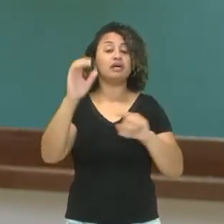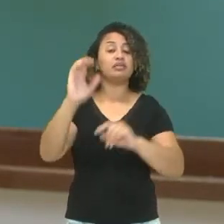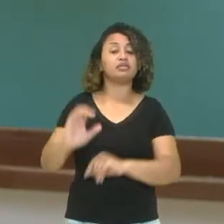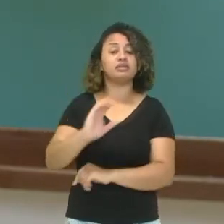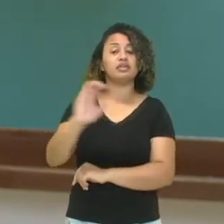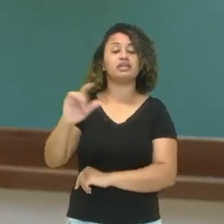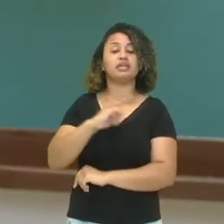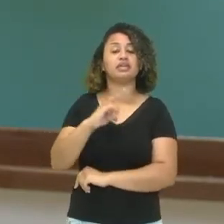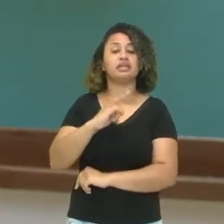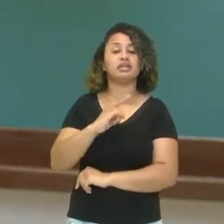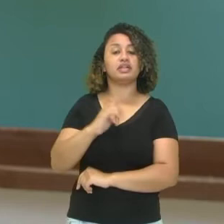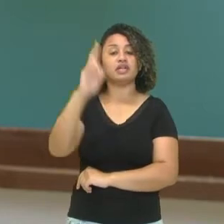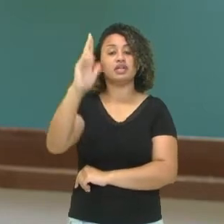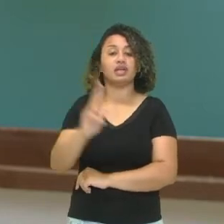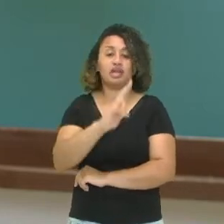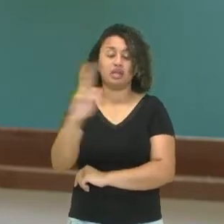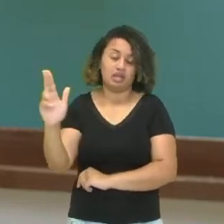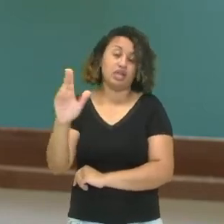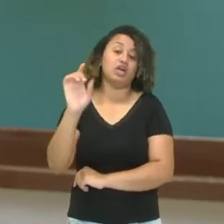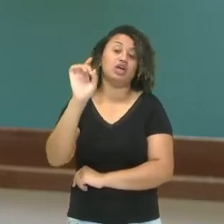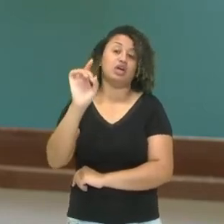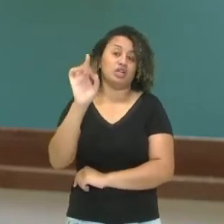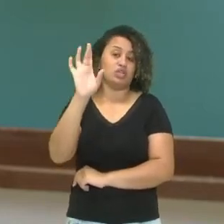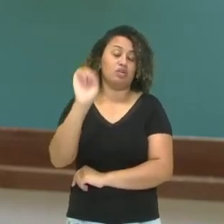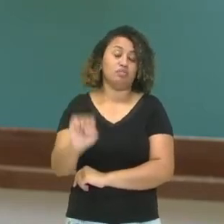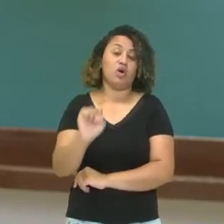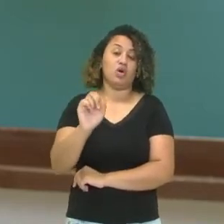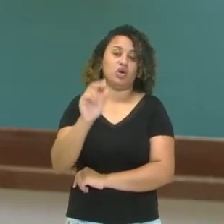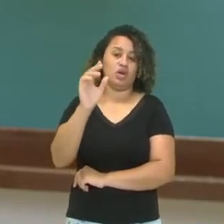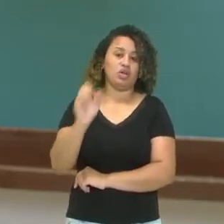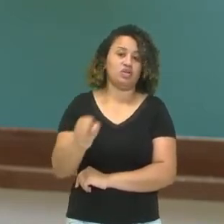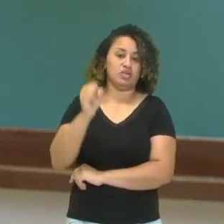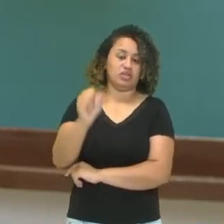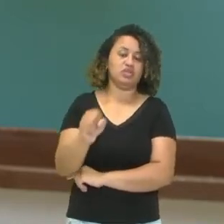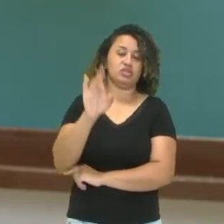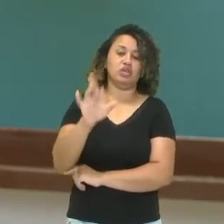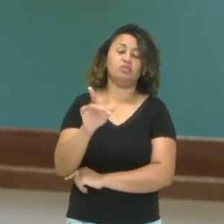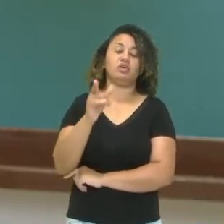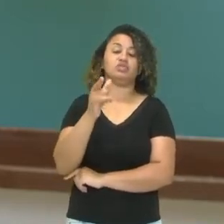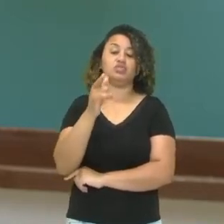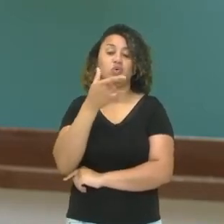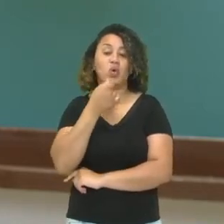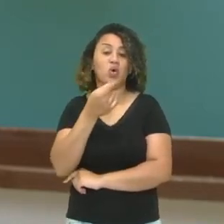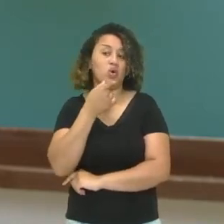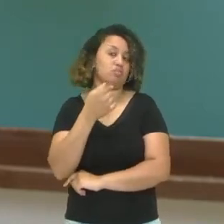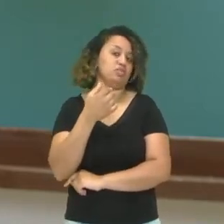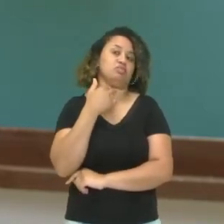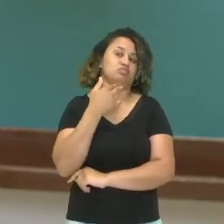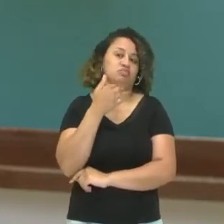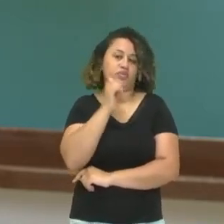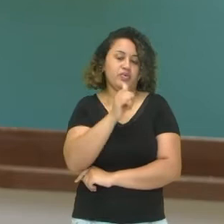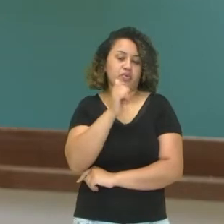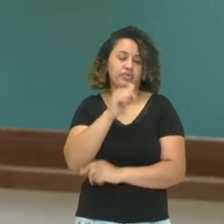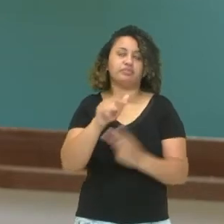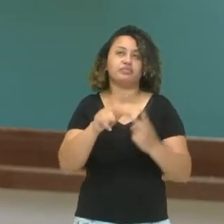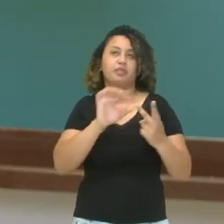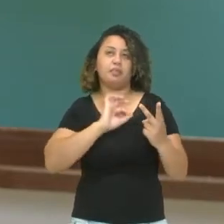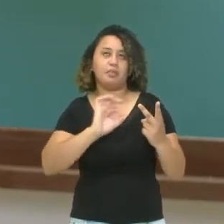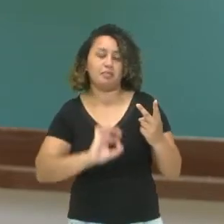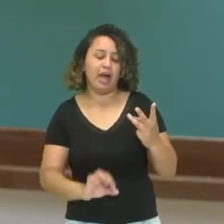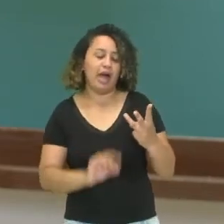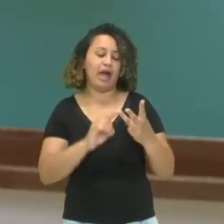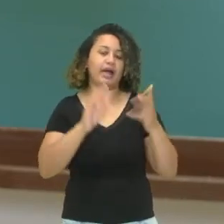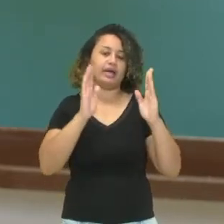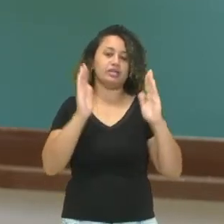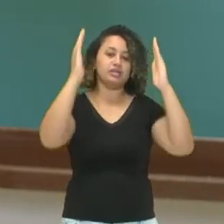o Papa só pode ser homem, nunca teve e possivelmente nunca terá uma mulher Papa. E aí tem o padre, bispos, enfim,